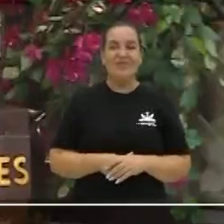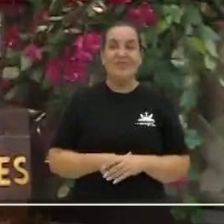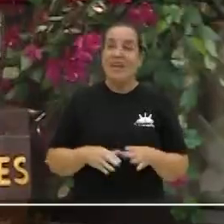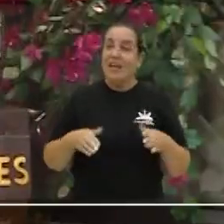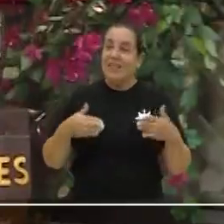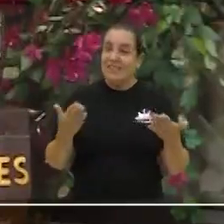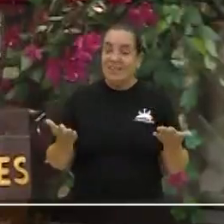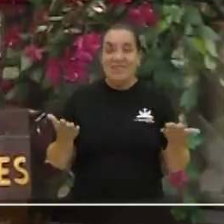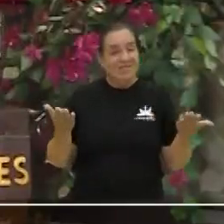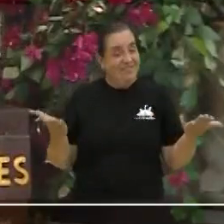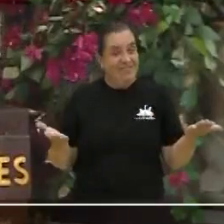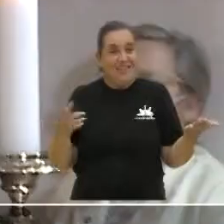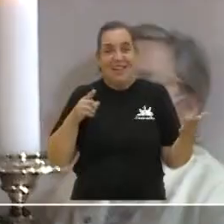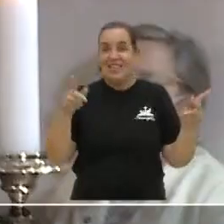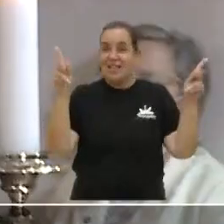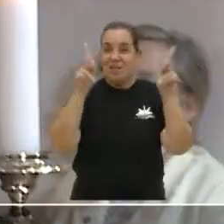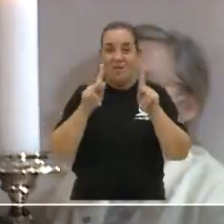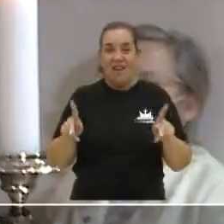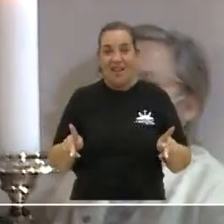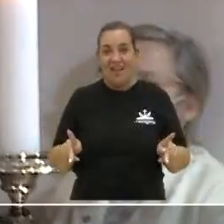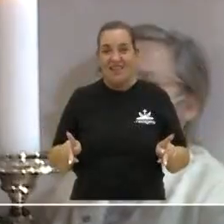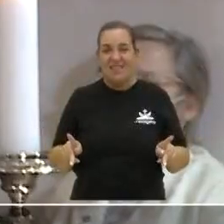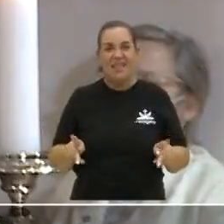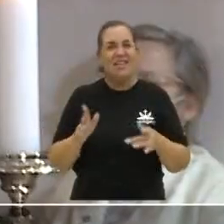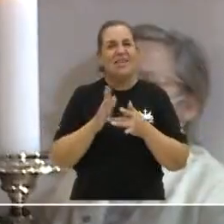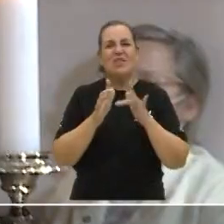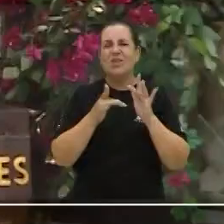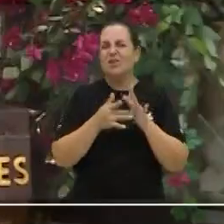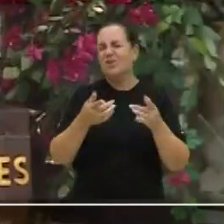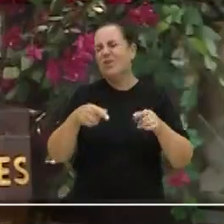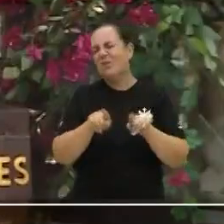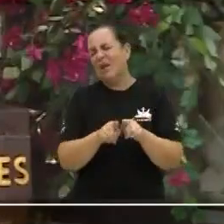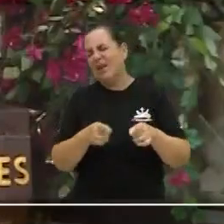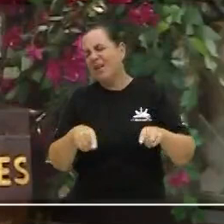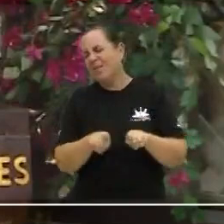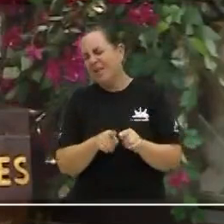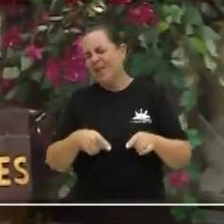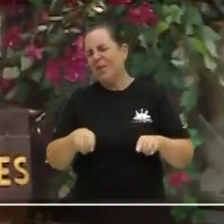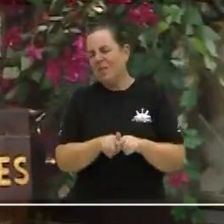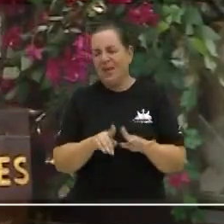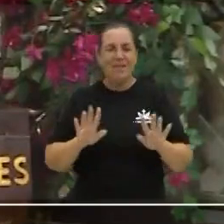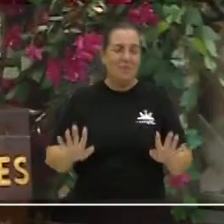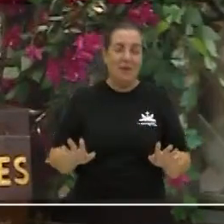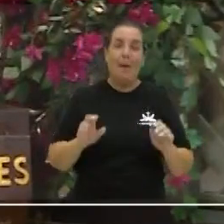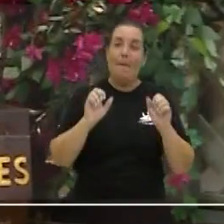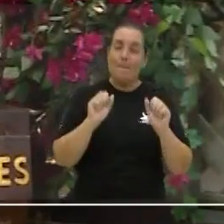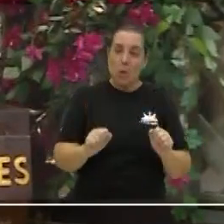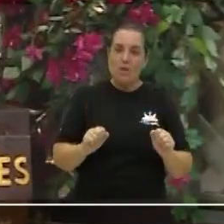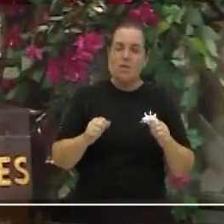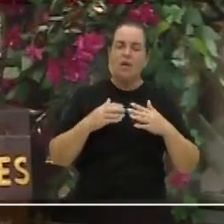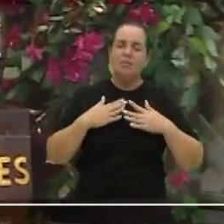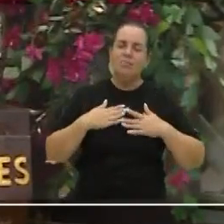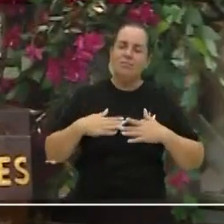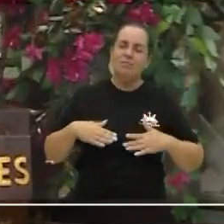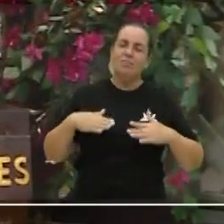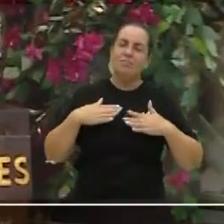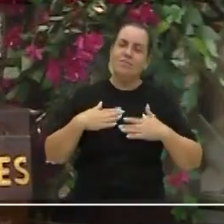Então espero que essa paz, que Jesus repete tantas vezes, possa pacificar,